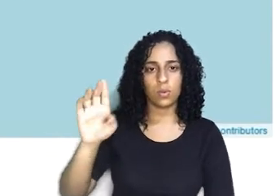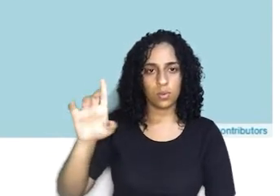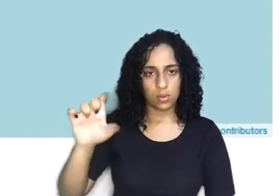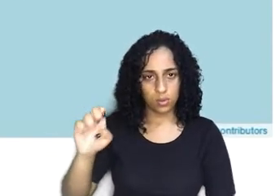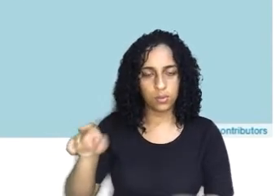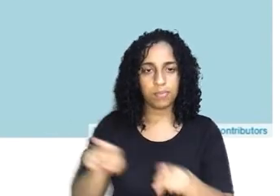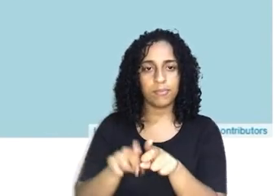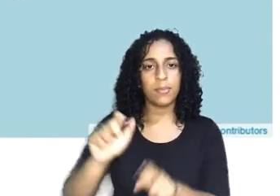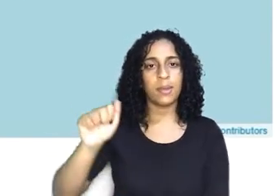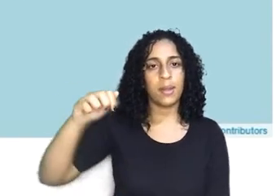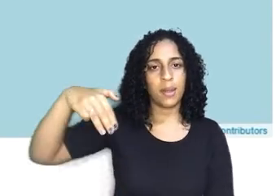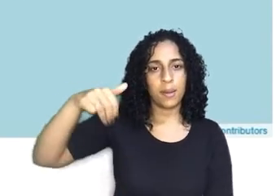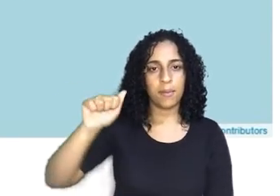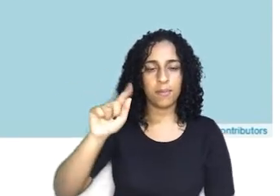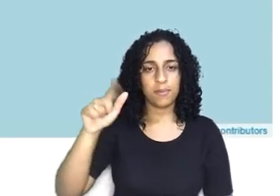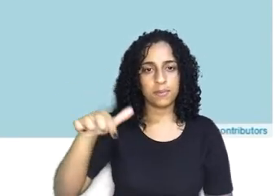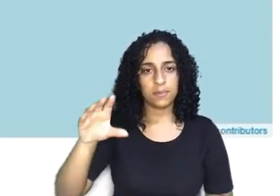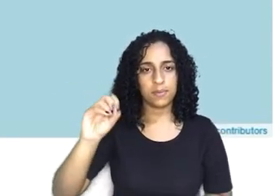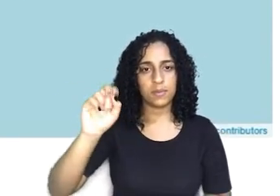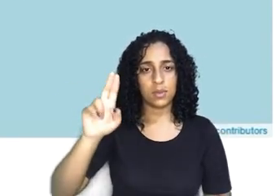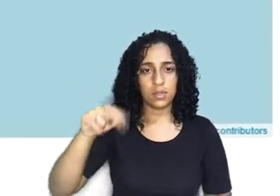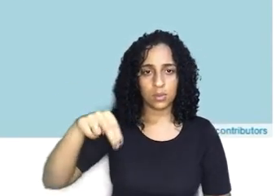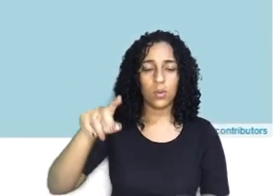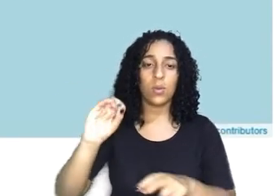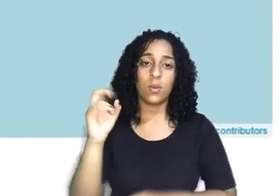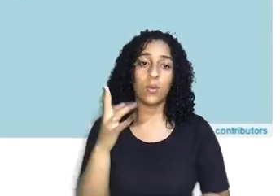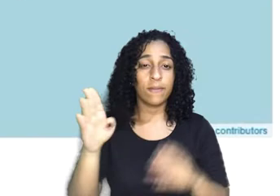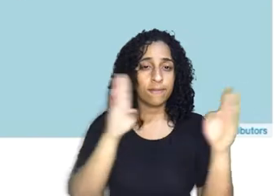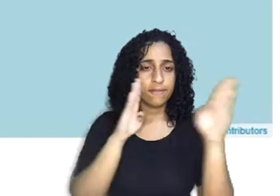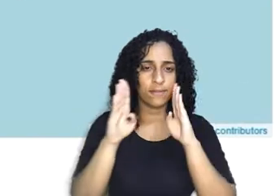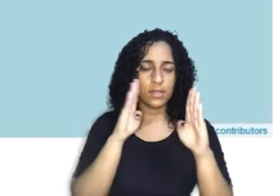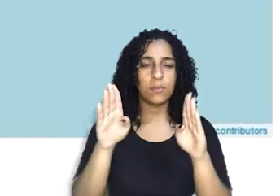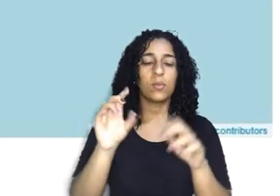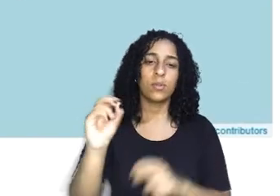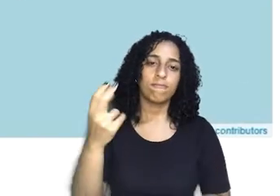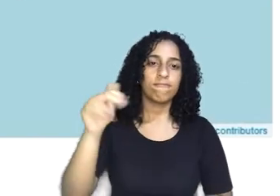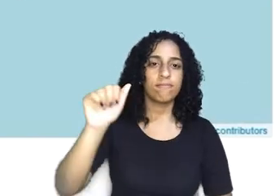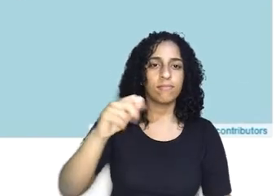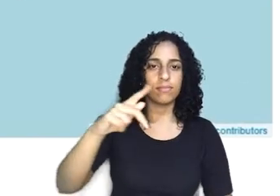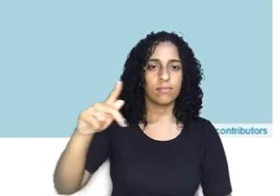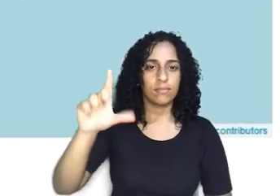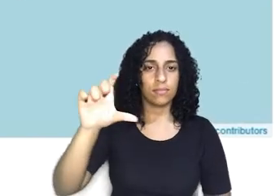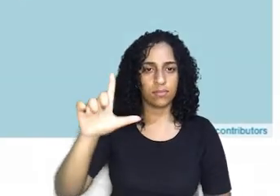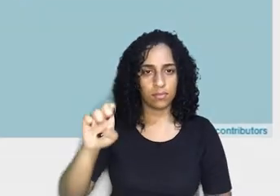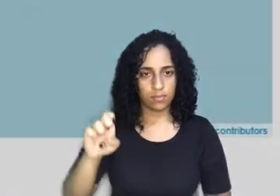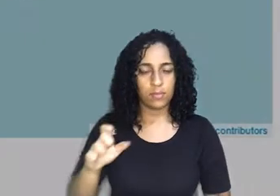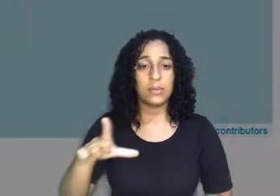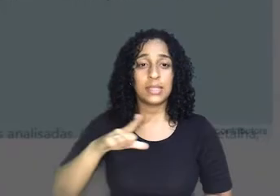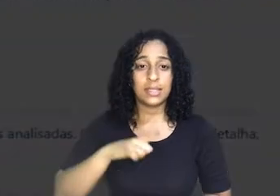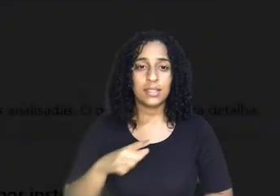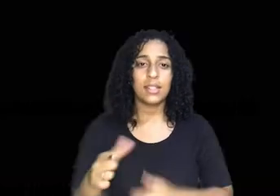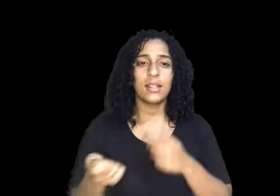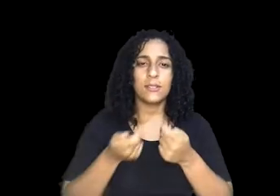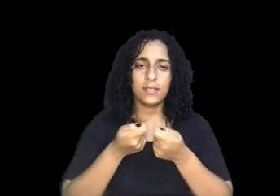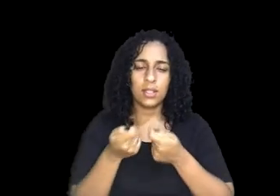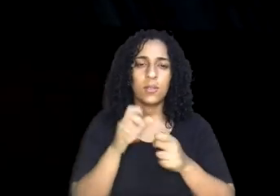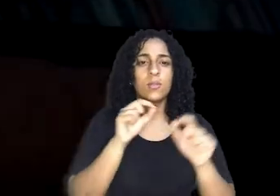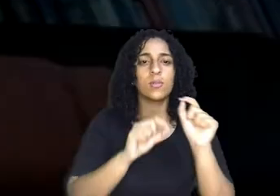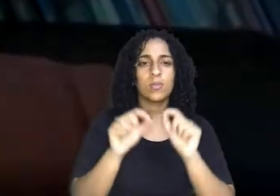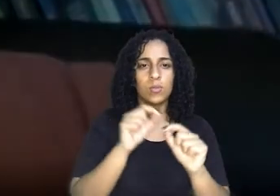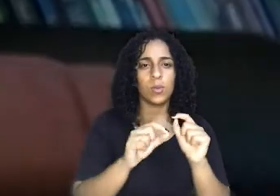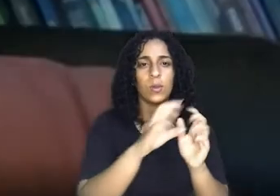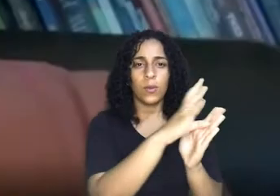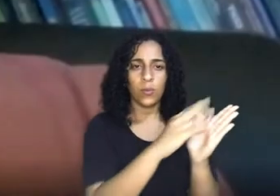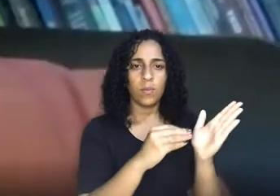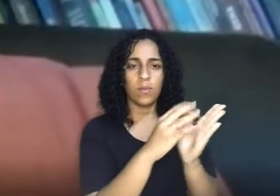Google Amazon e Microsoft Facebook ou Apple e essas empresas têm como modelo de negócio a extração de dados